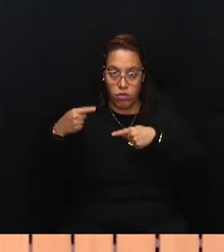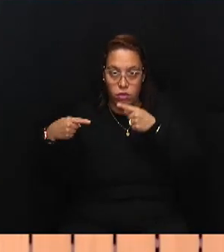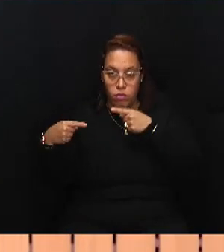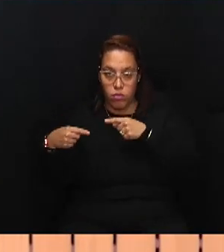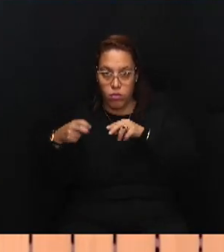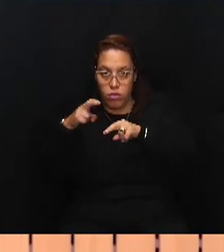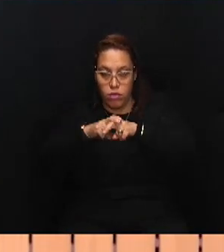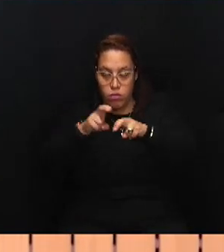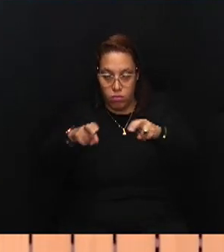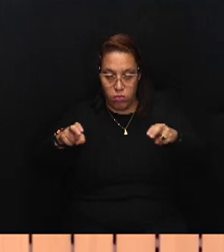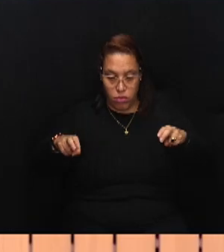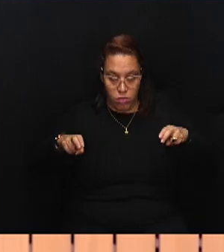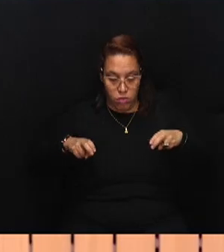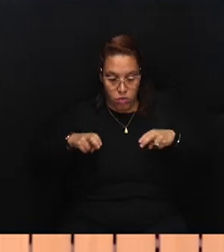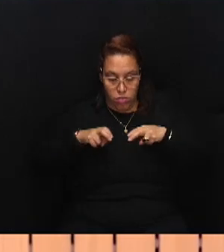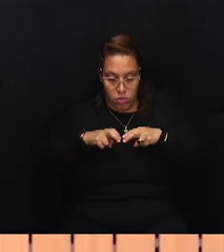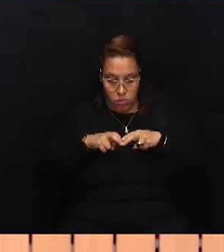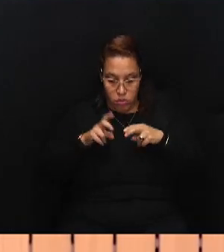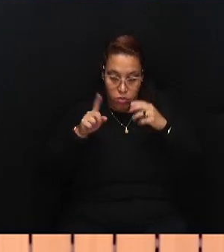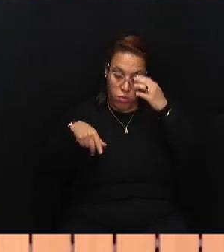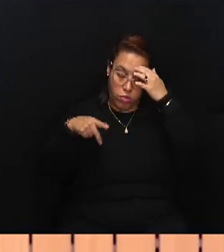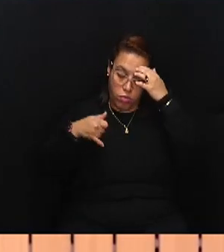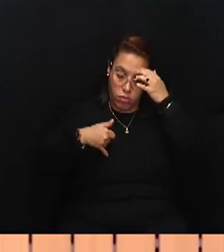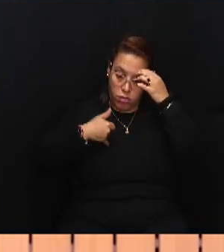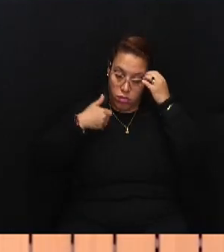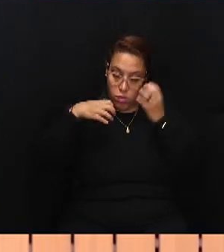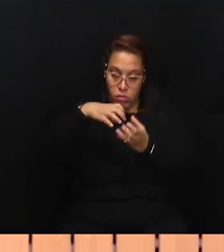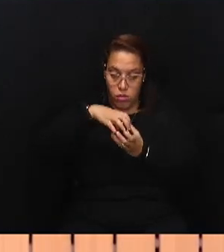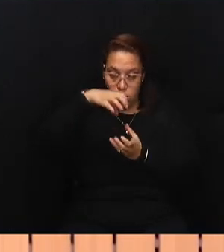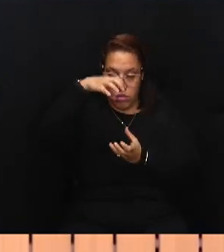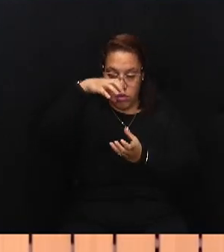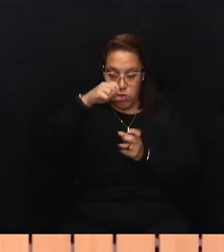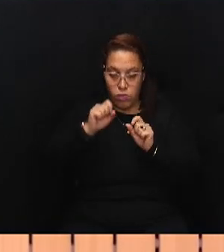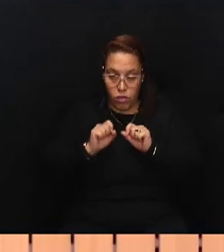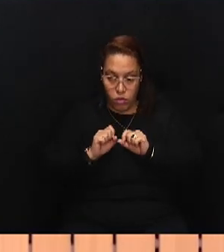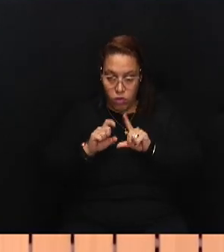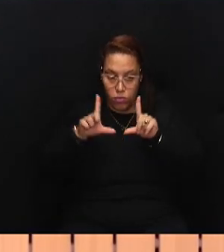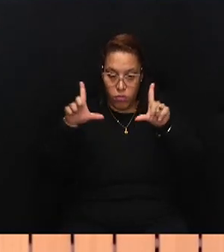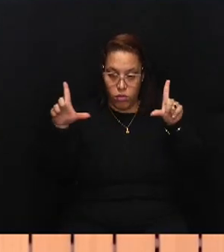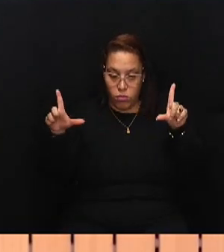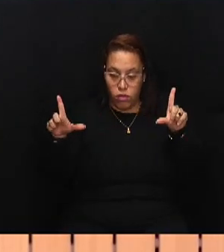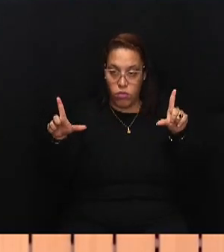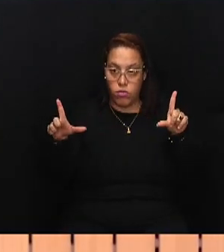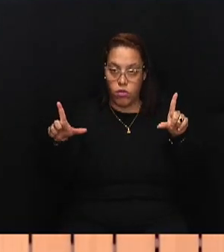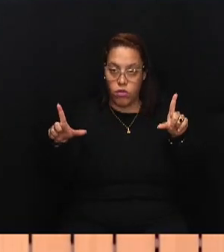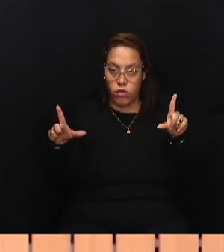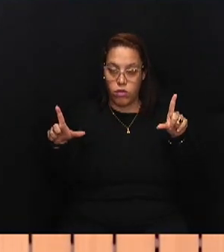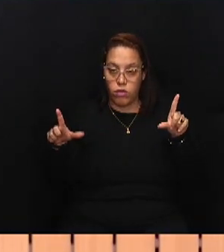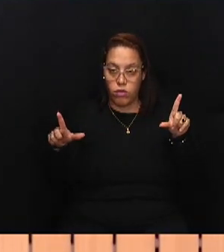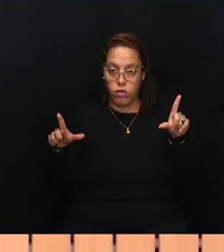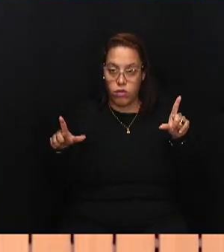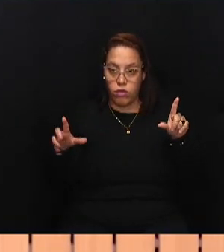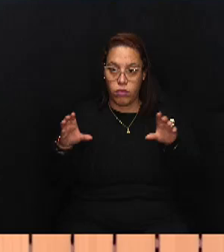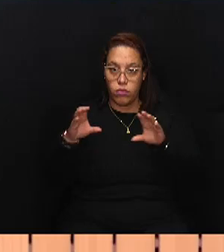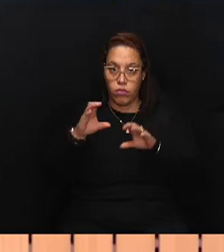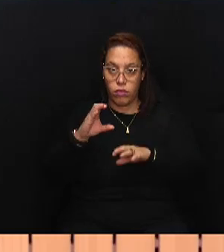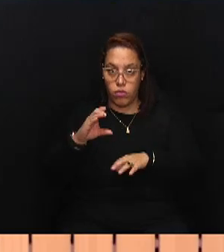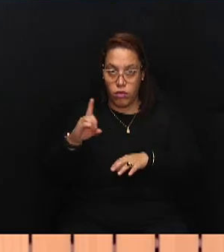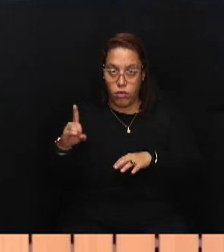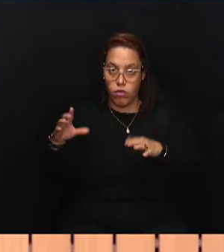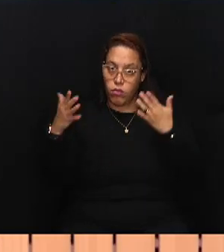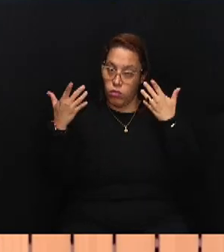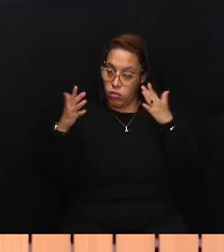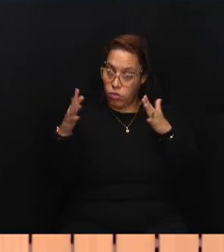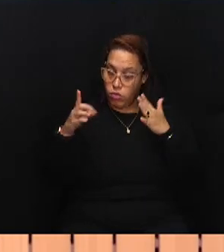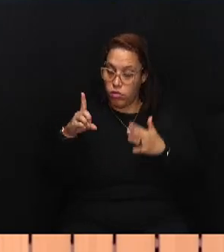de conversas, porque é isso, o idoso tem que ser o protagonista. E aí a coordenação, quero parabenizar